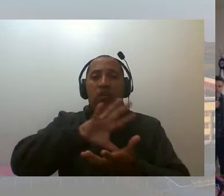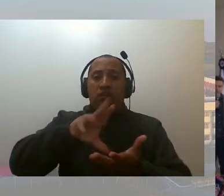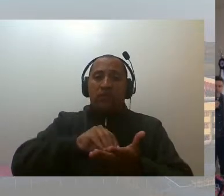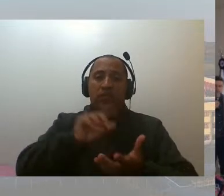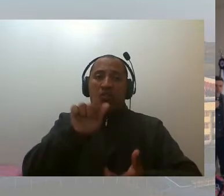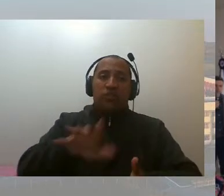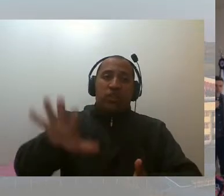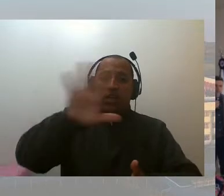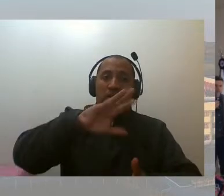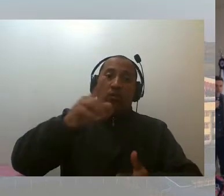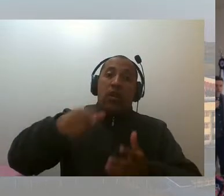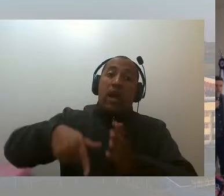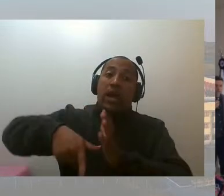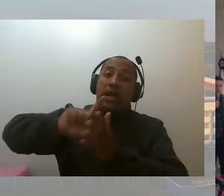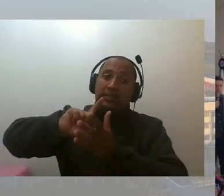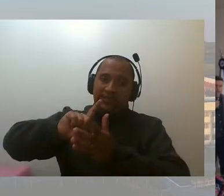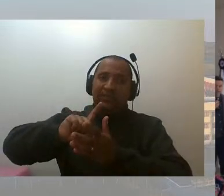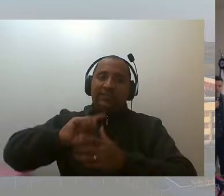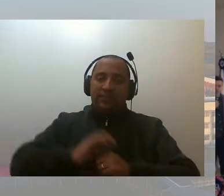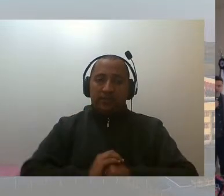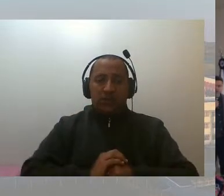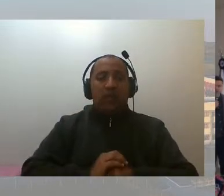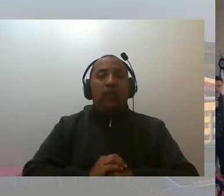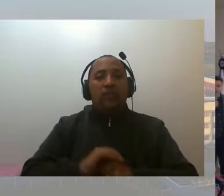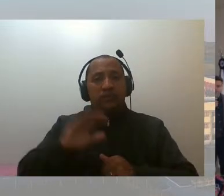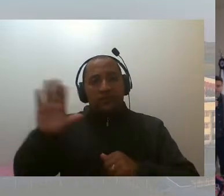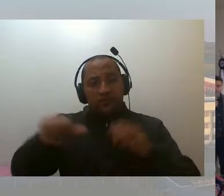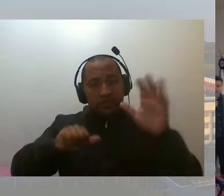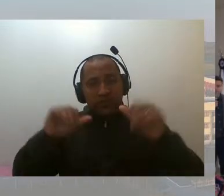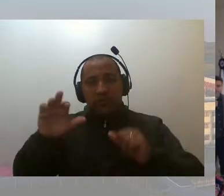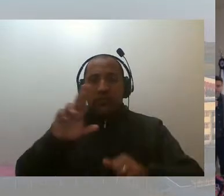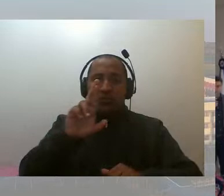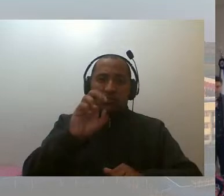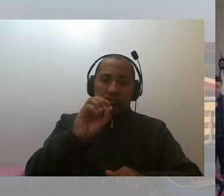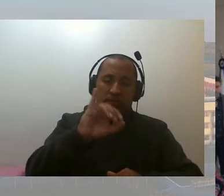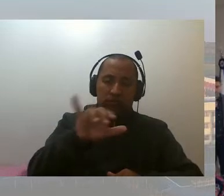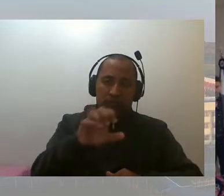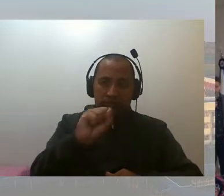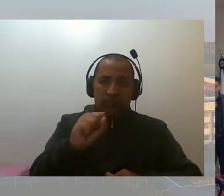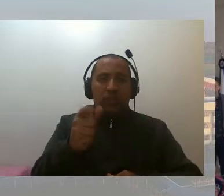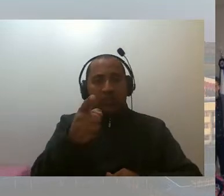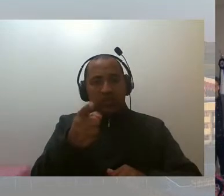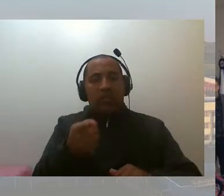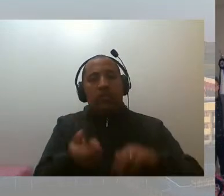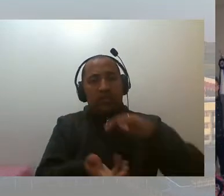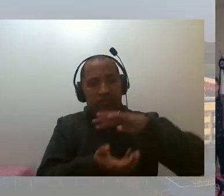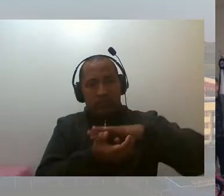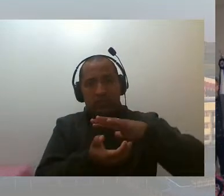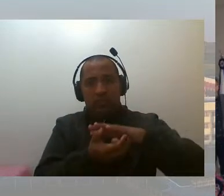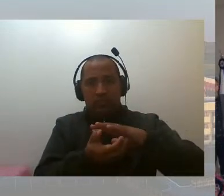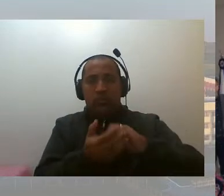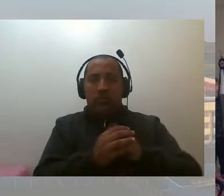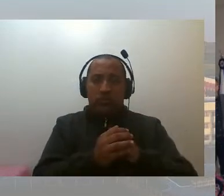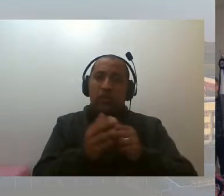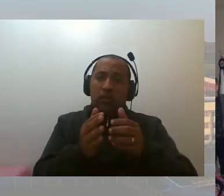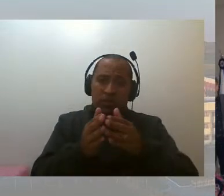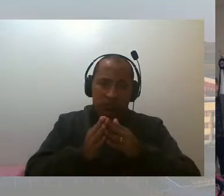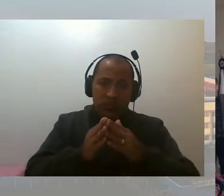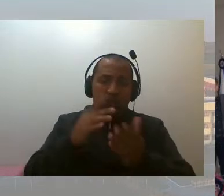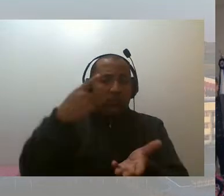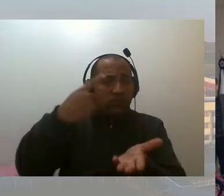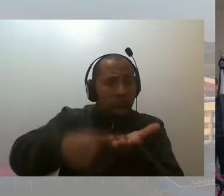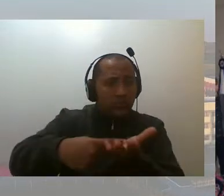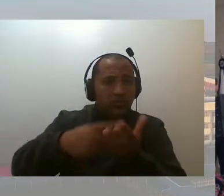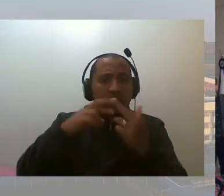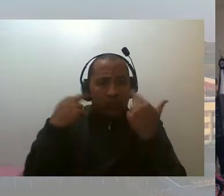anterior, e vamos convocar, Rojas, o campus. Então, a partir de agora, eu peço que você marque uma reunião